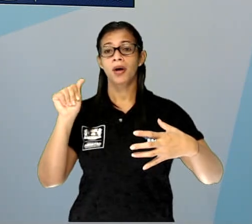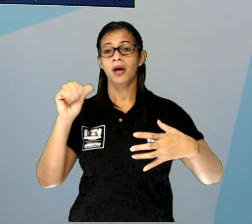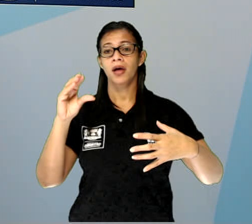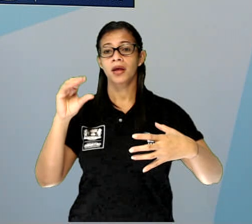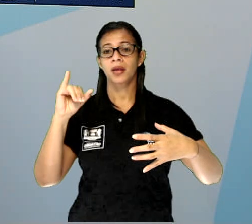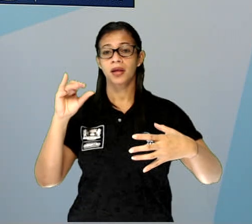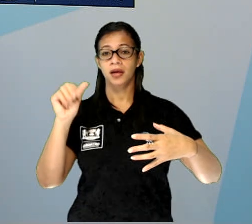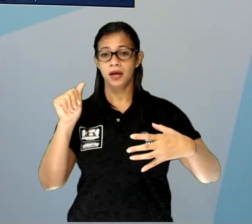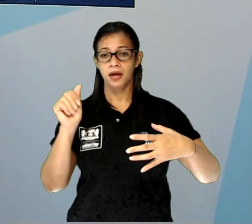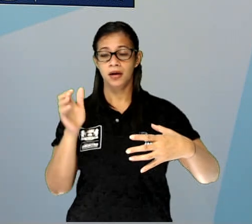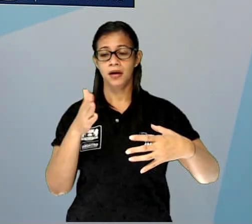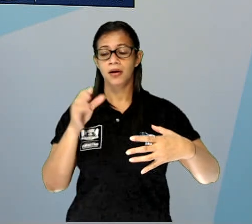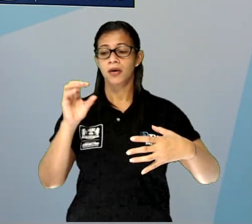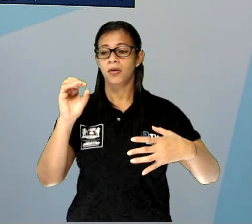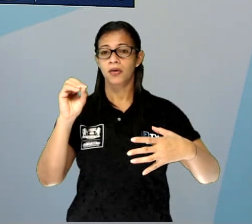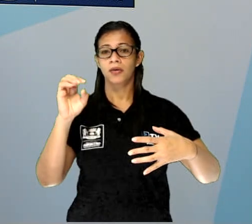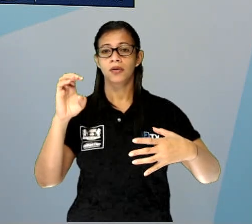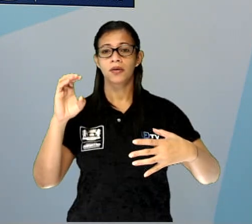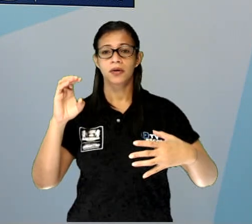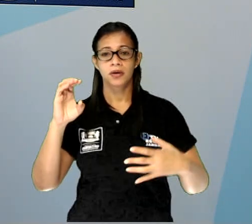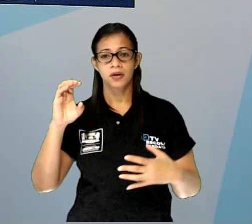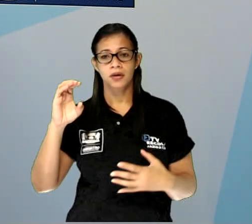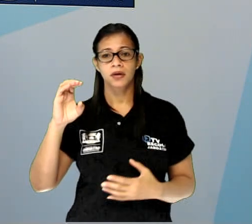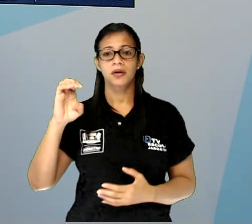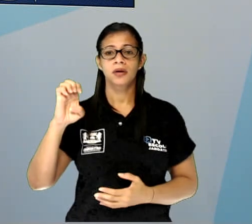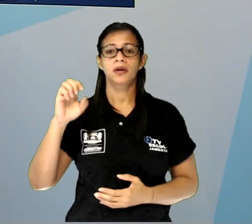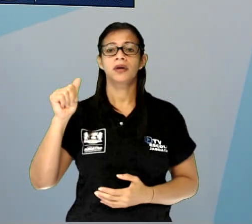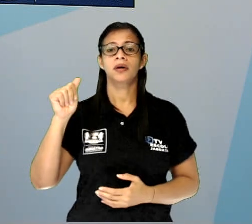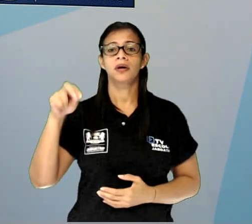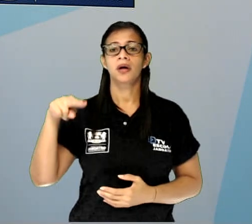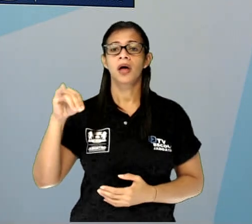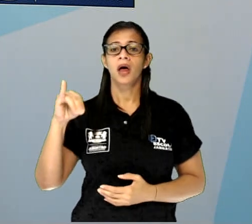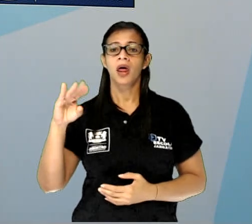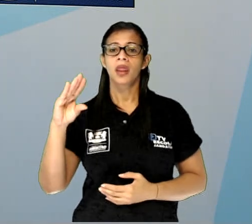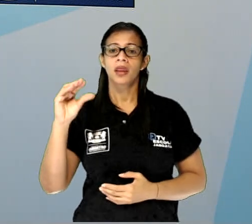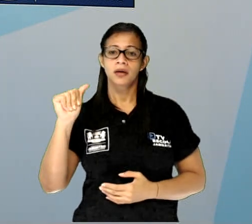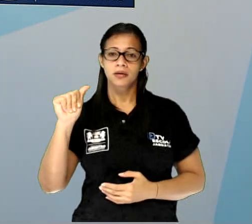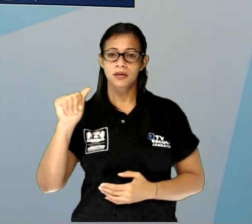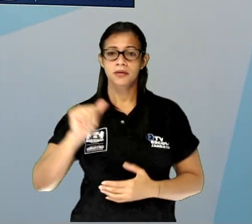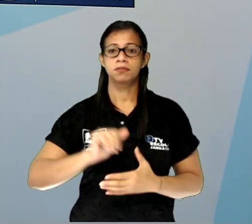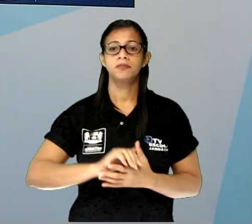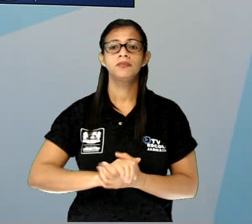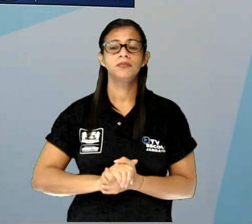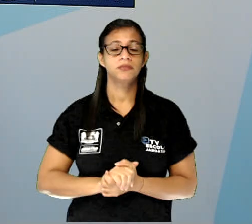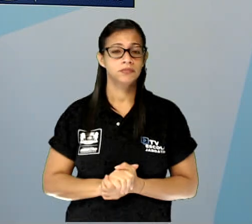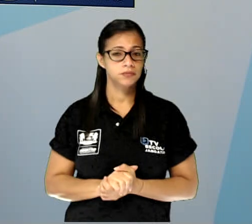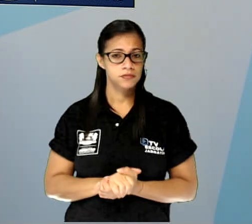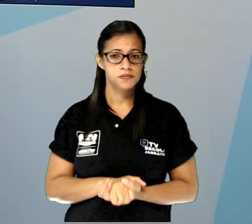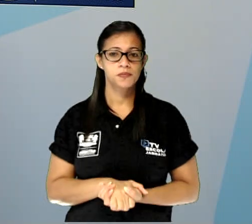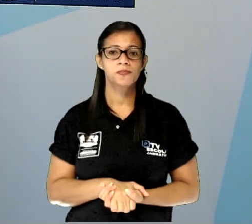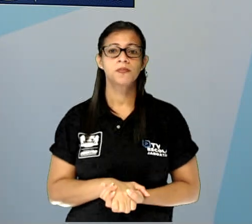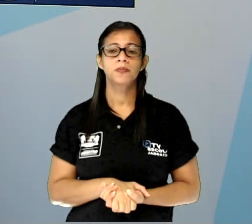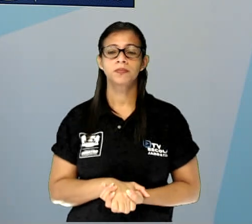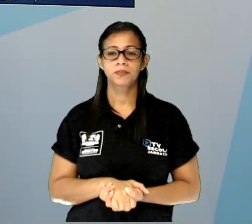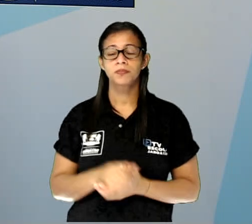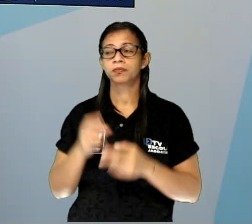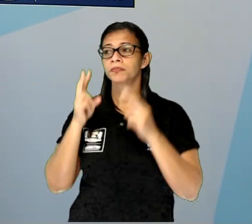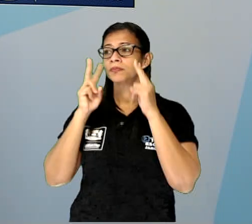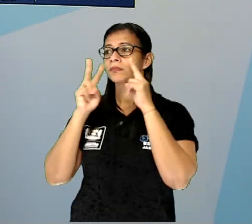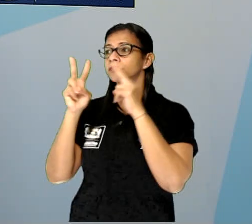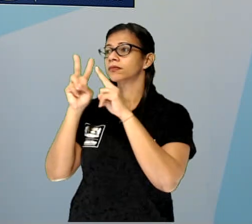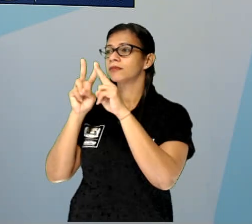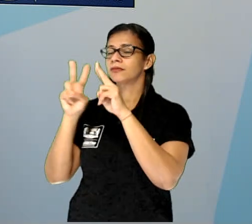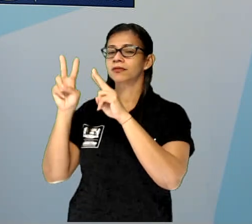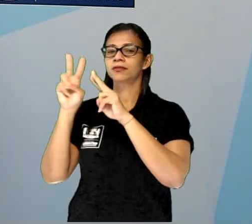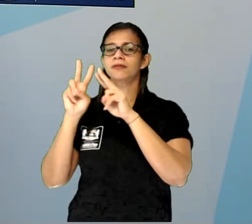você podia cruzar com a estrutura de uma ilha, que é chamada de dorsal, E enquanto, se você continuar